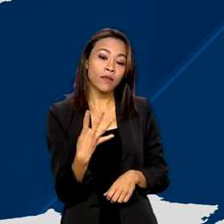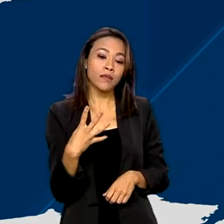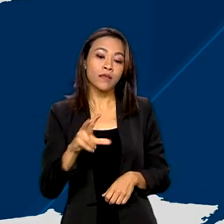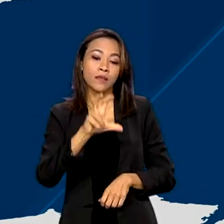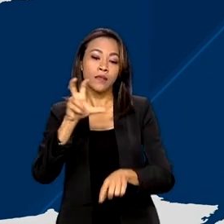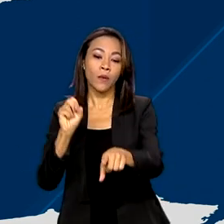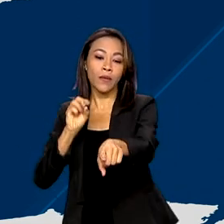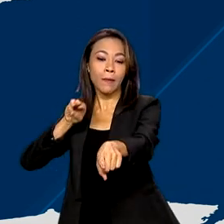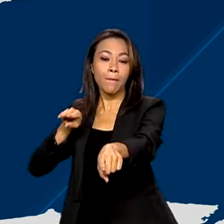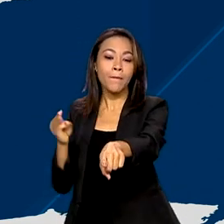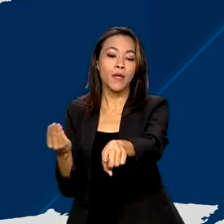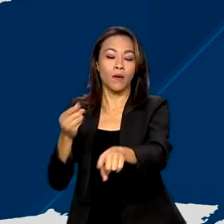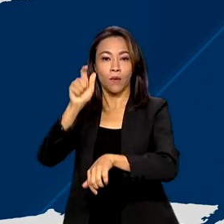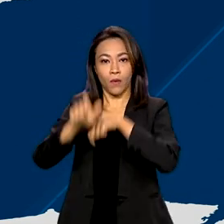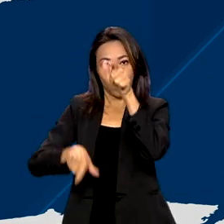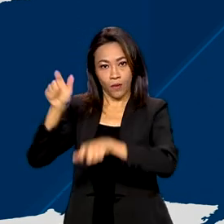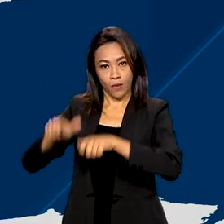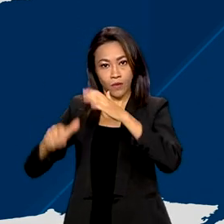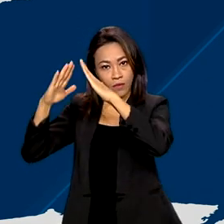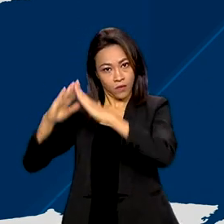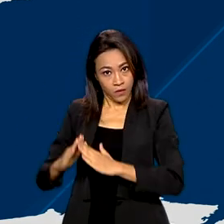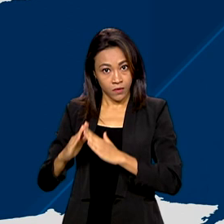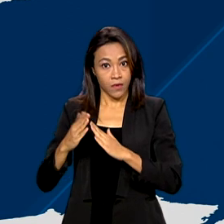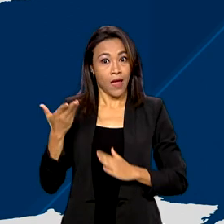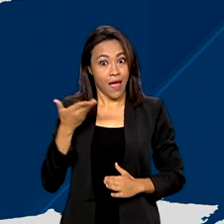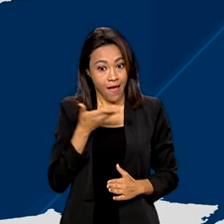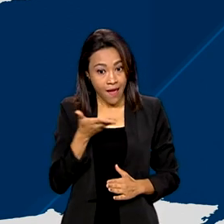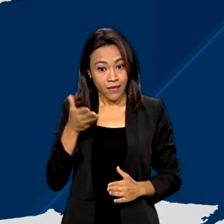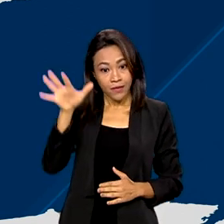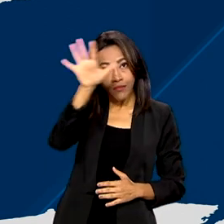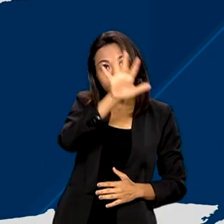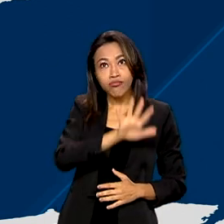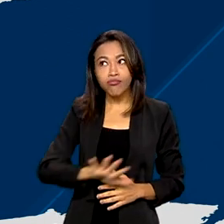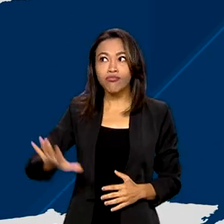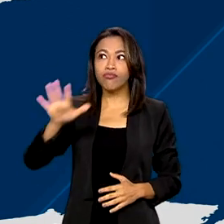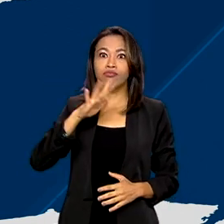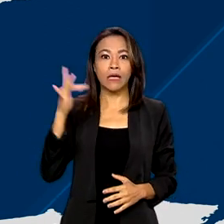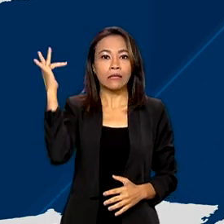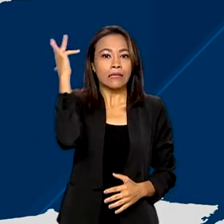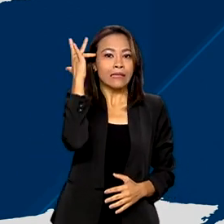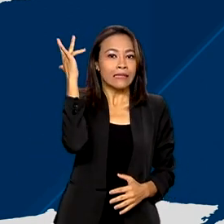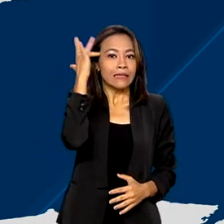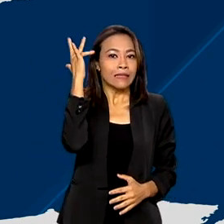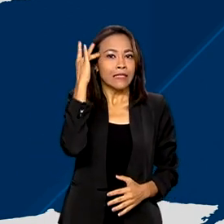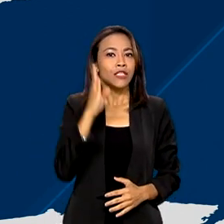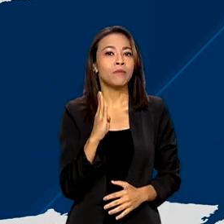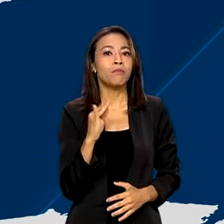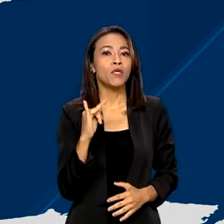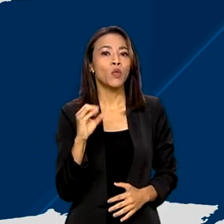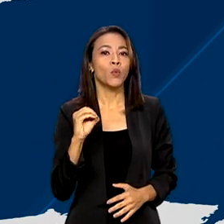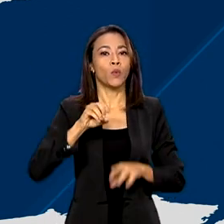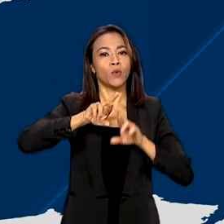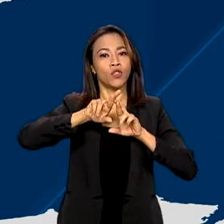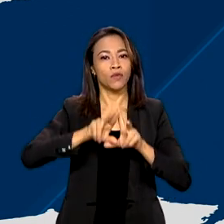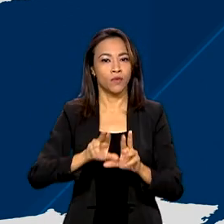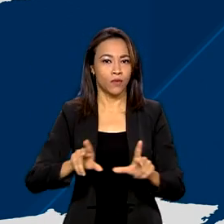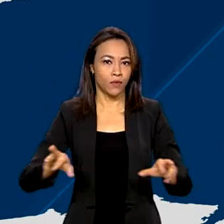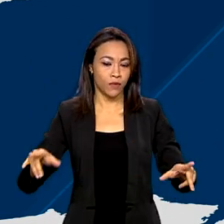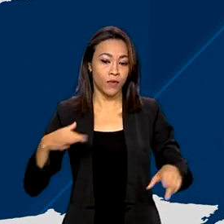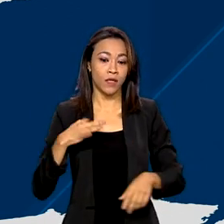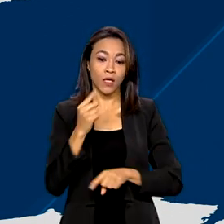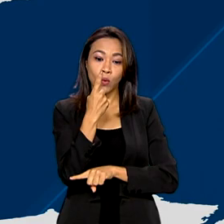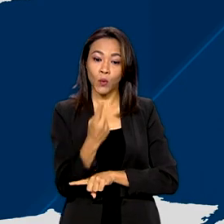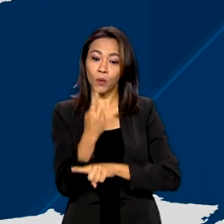milhões de habitantes. A região ainda é rica em biodiversidade e detém um terço das reservas de